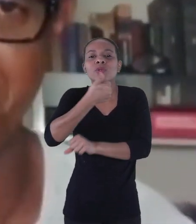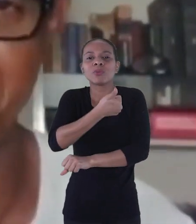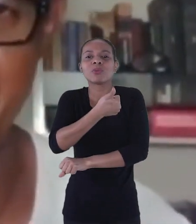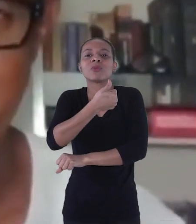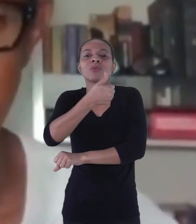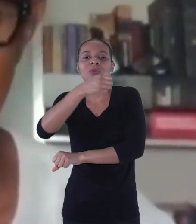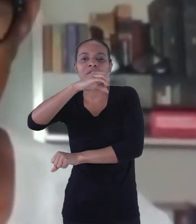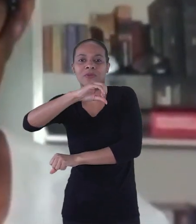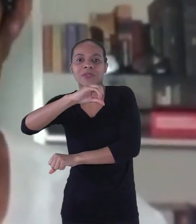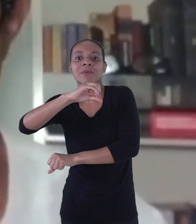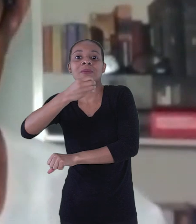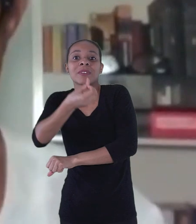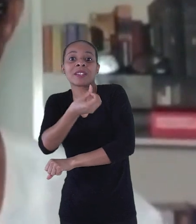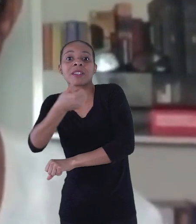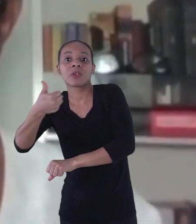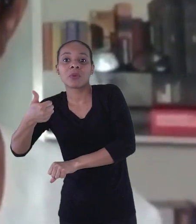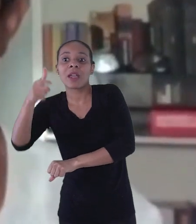banquete